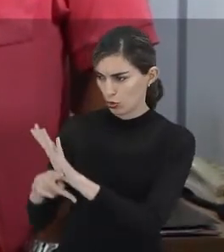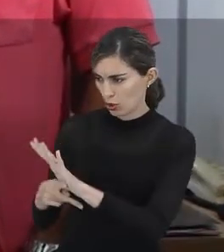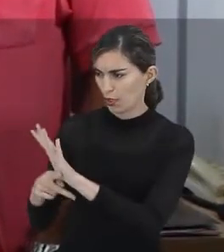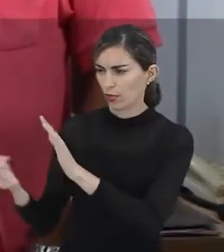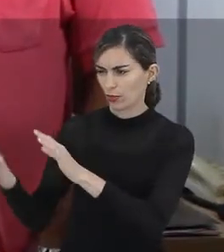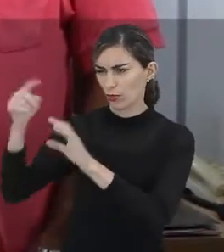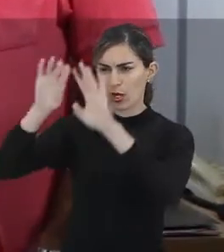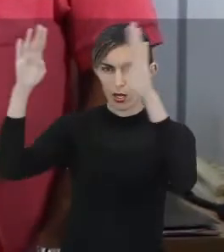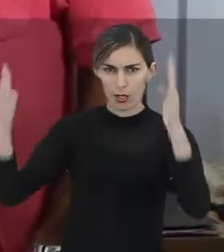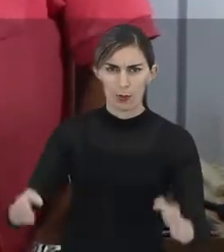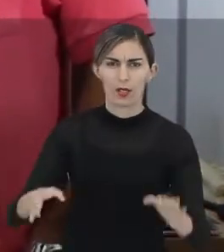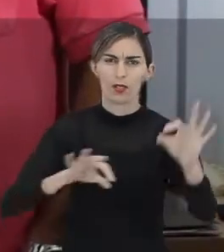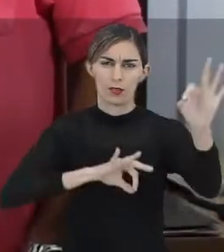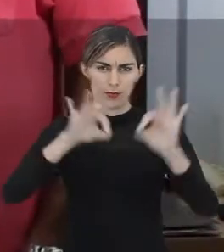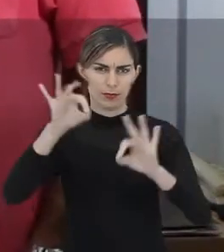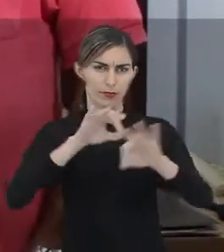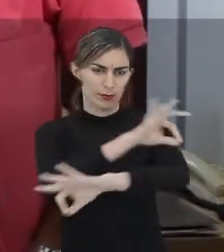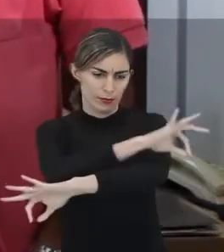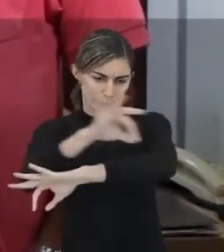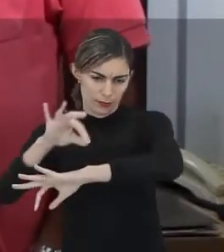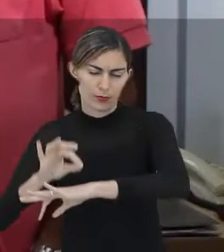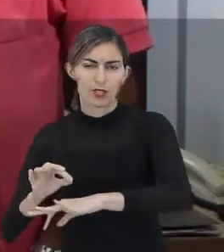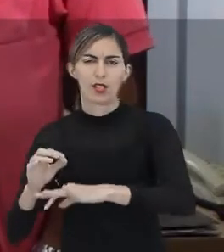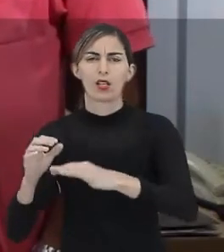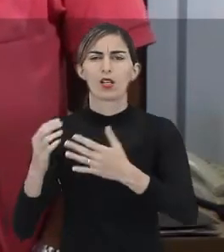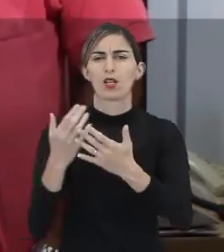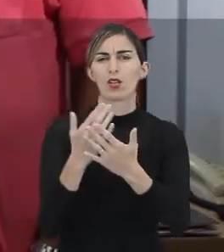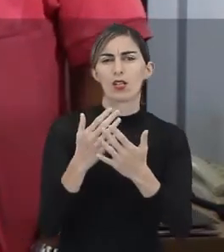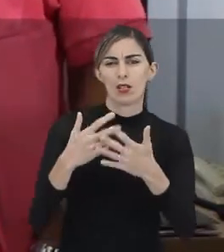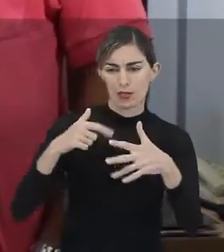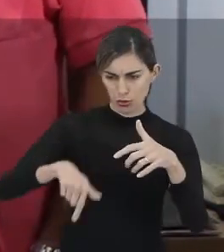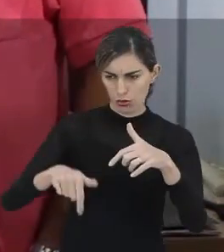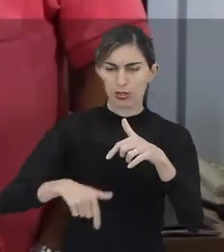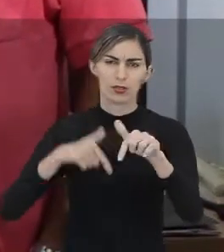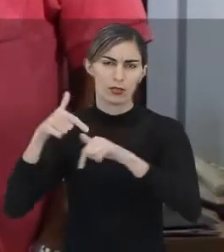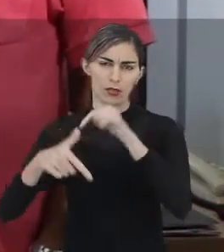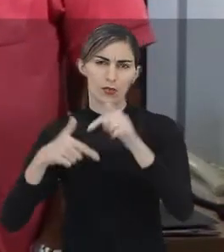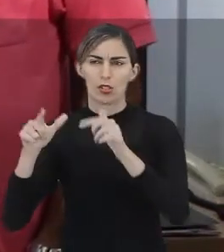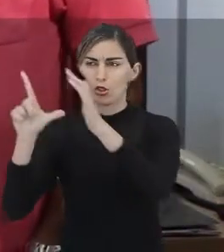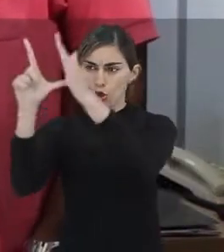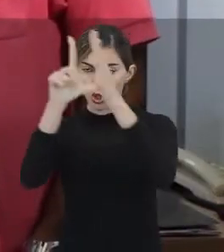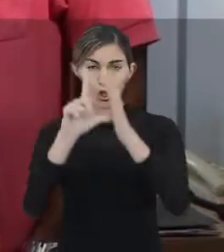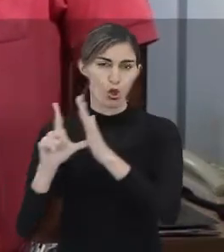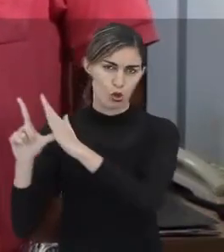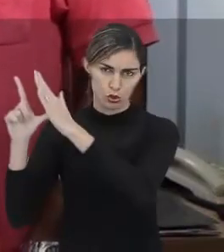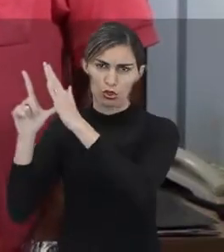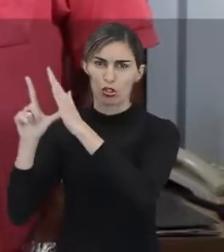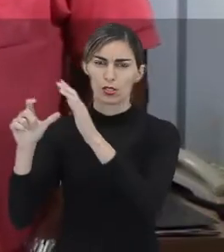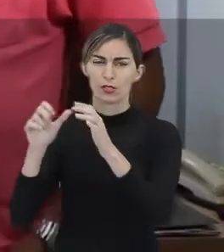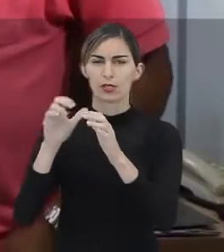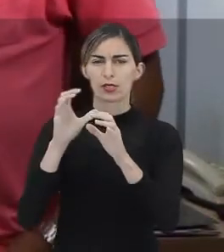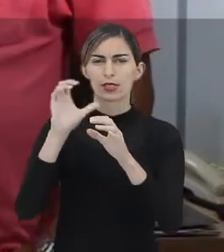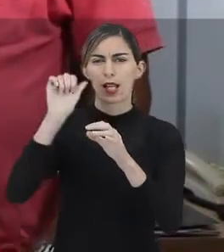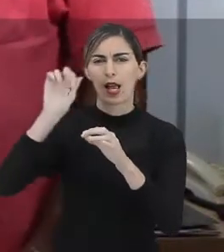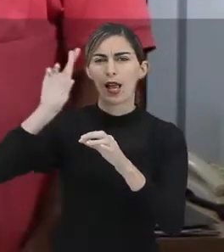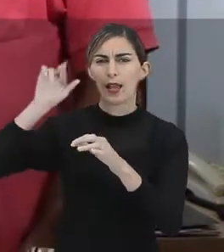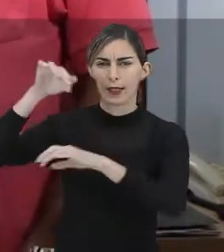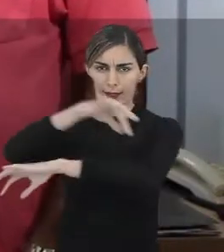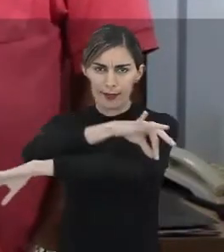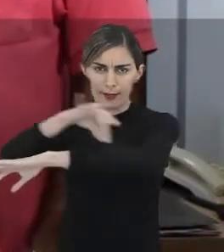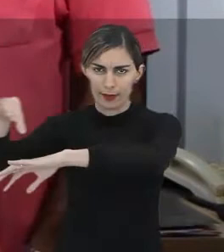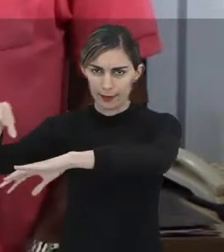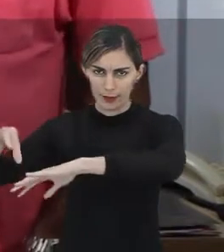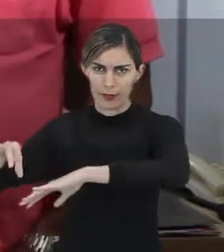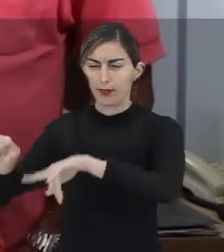a Margem Planejados. Então, alguns trabalham com lojas, nós trabalhamos com lojas e com arquitetos parceiros,